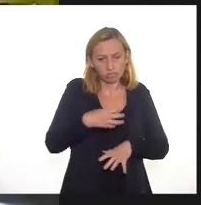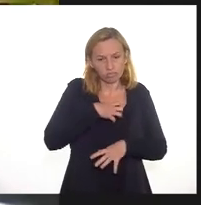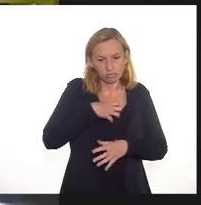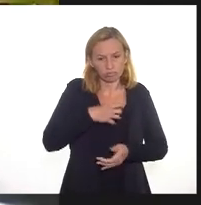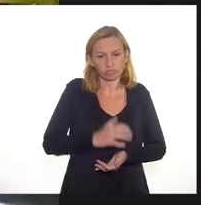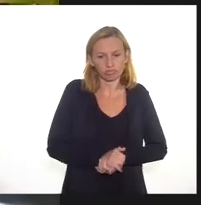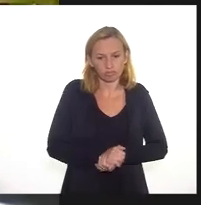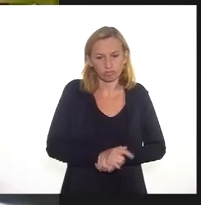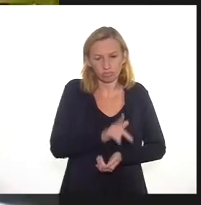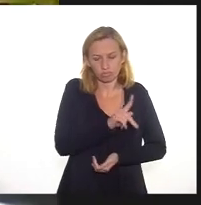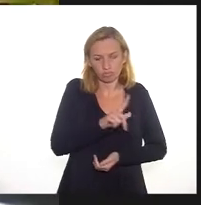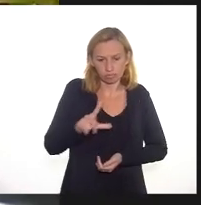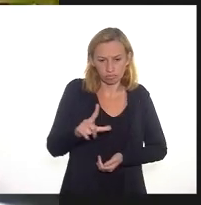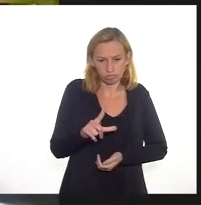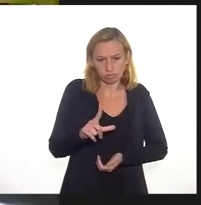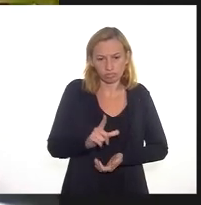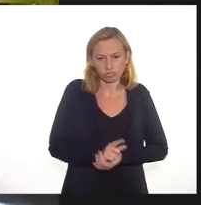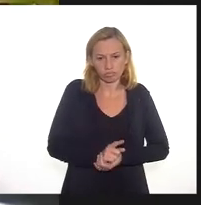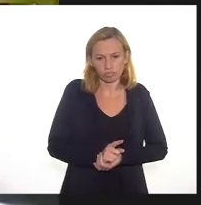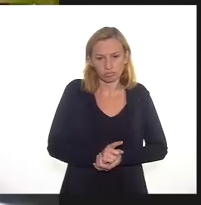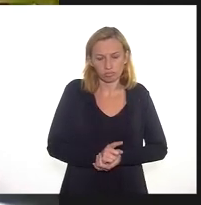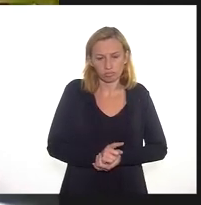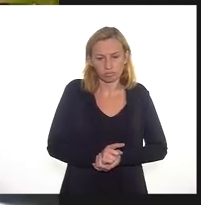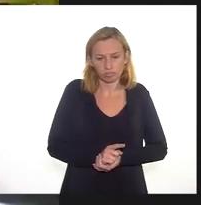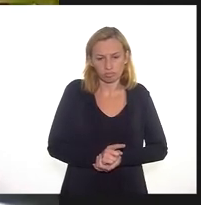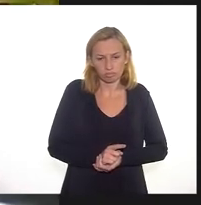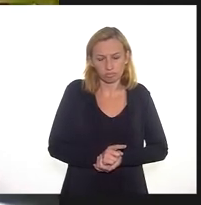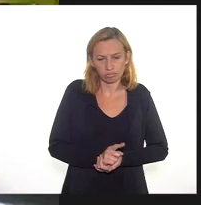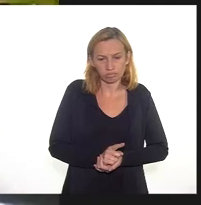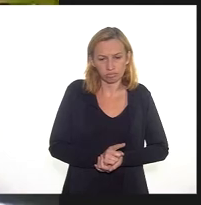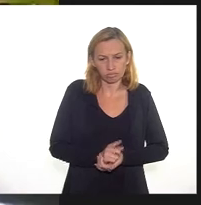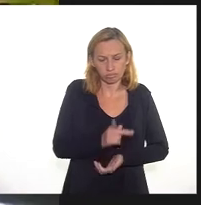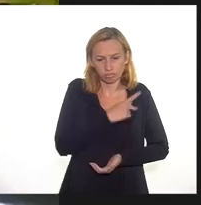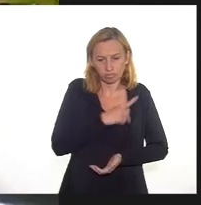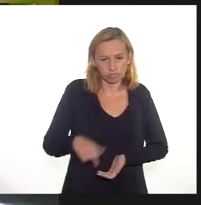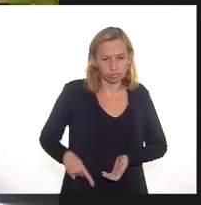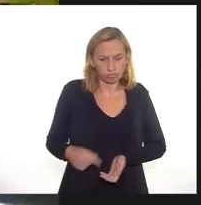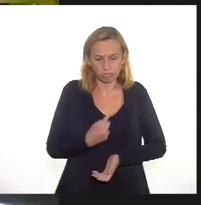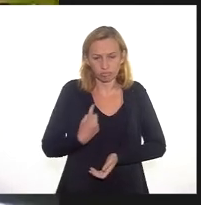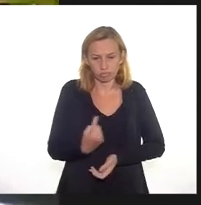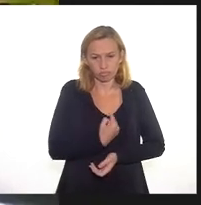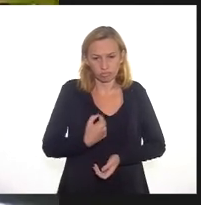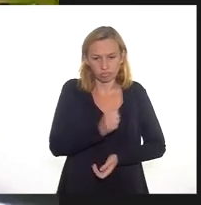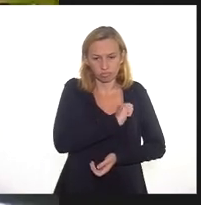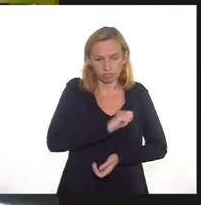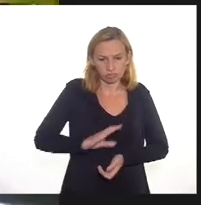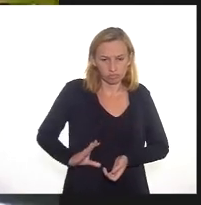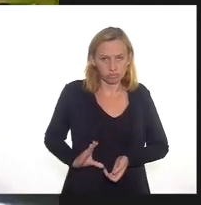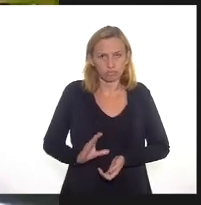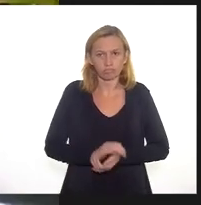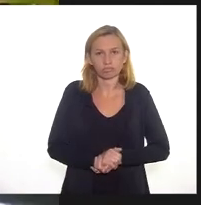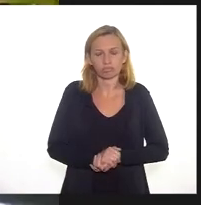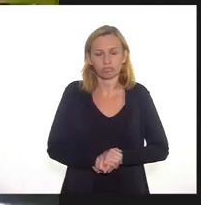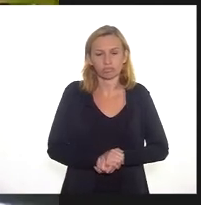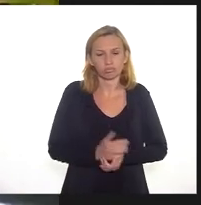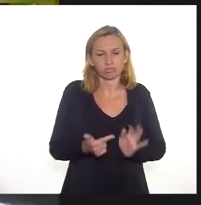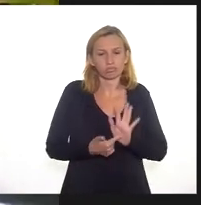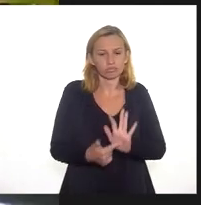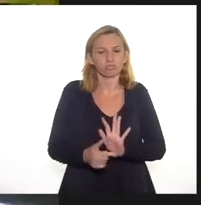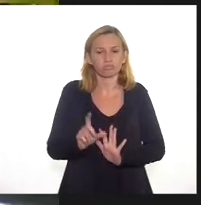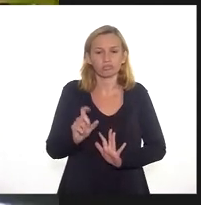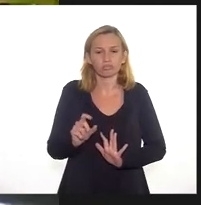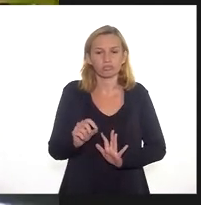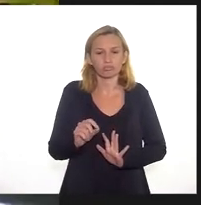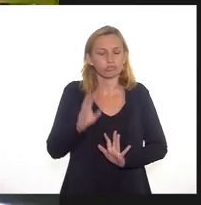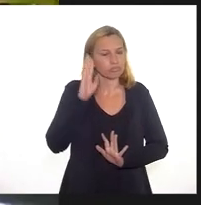sentido, o PDL do nosso presidente André Siciliano trazia